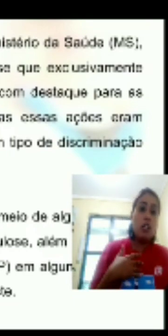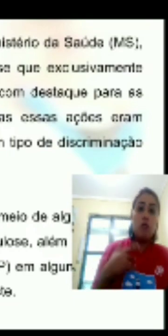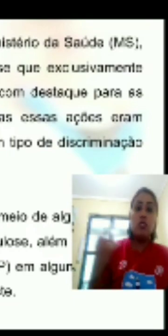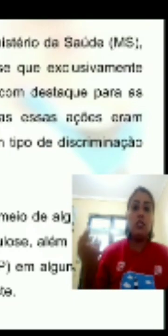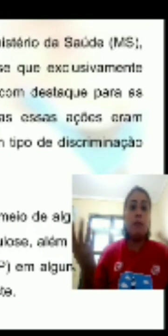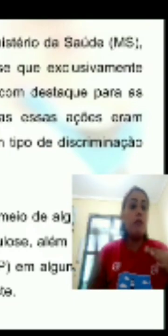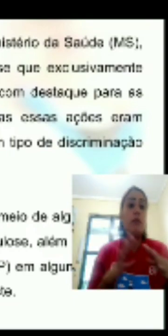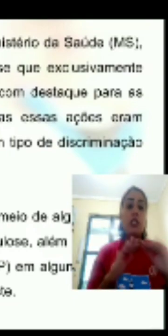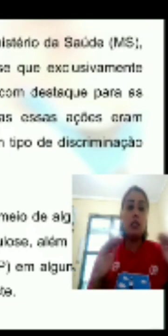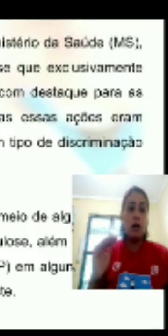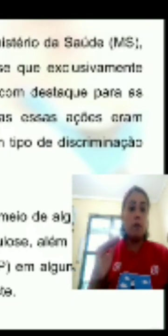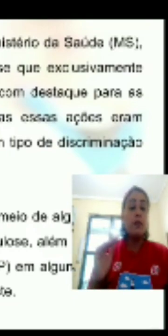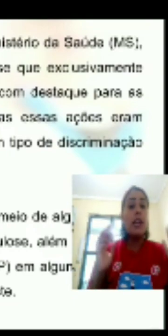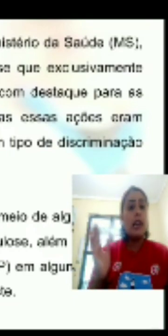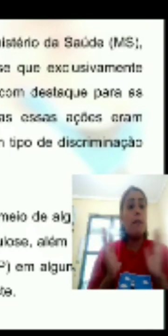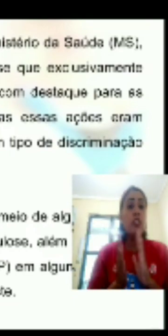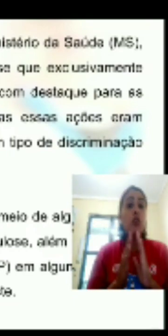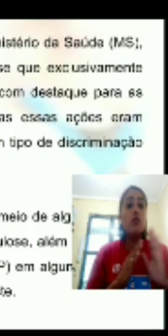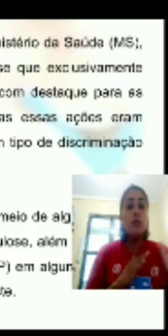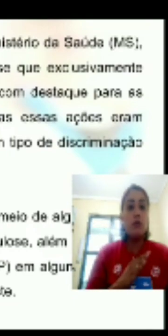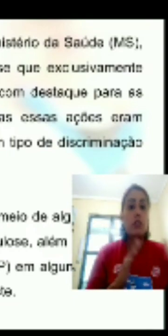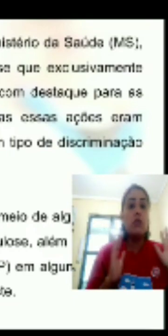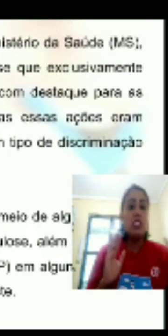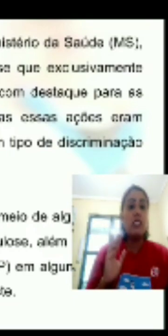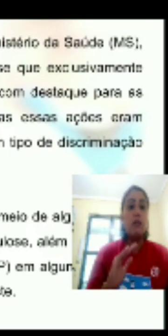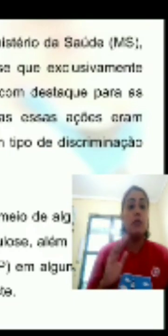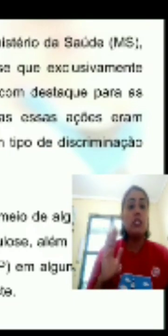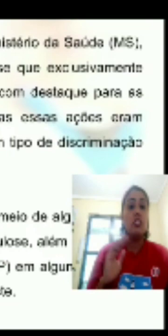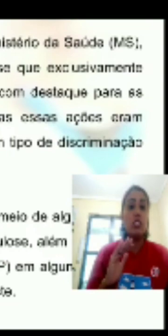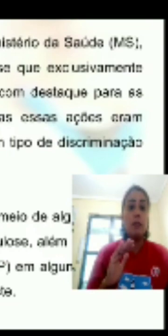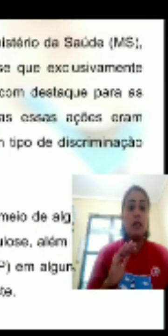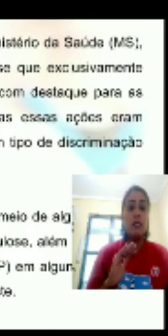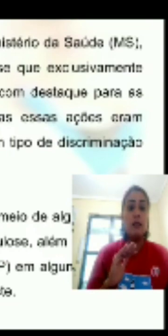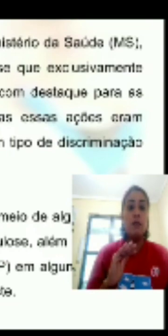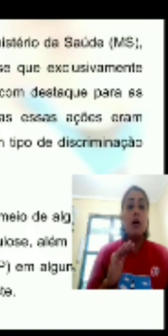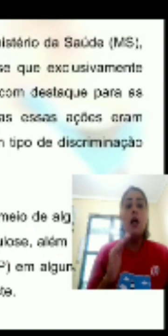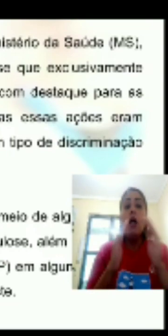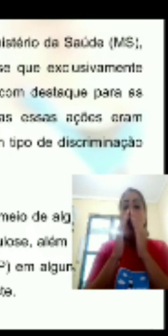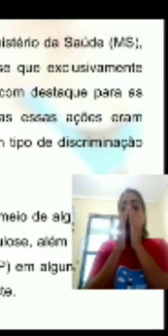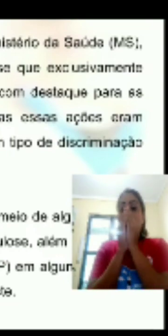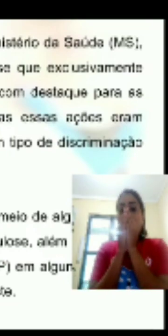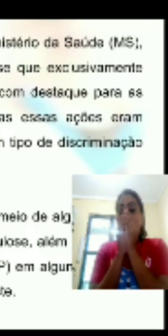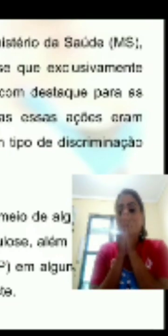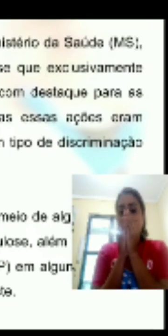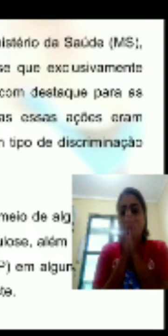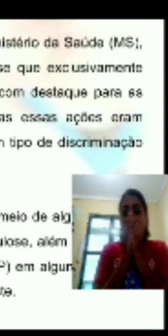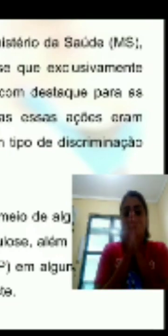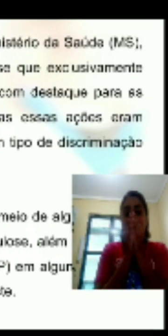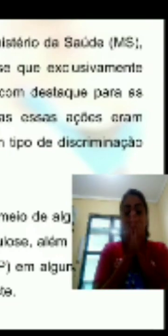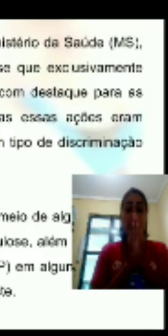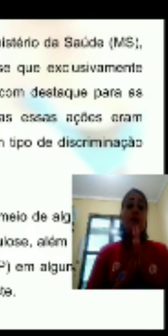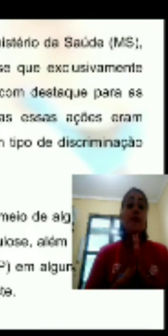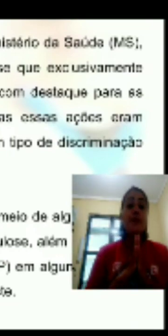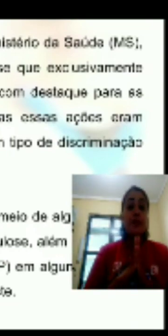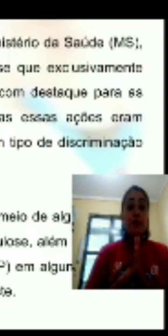se é rico, se é pobre, não. Era para todo mundo, não tinha tipo de discriminação.